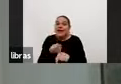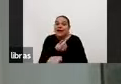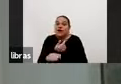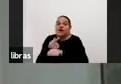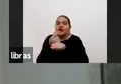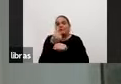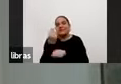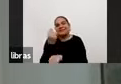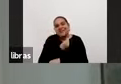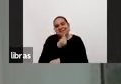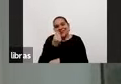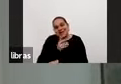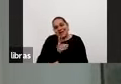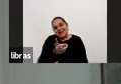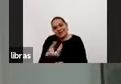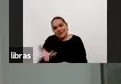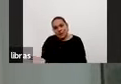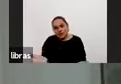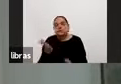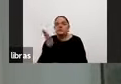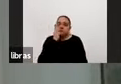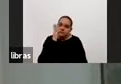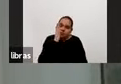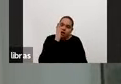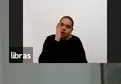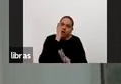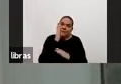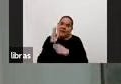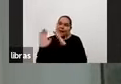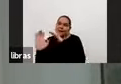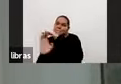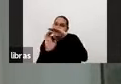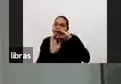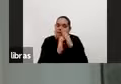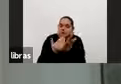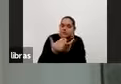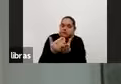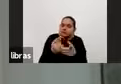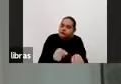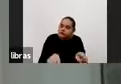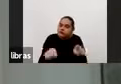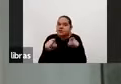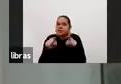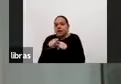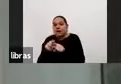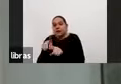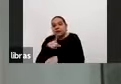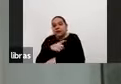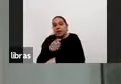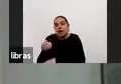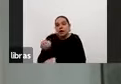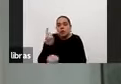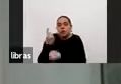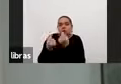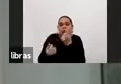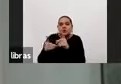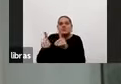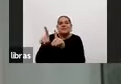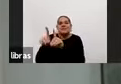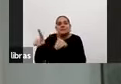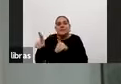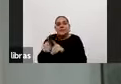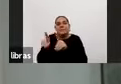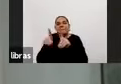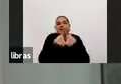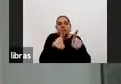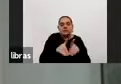gente sabe que as empresas estão voltando aos poucos e alguns setores não voltaram, quer dizer, você pode voltar do ponto de vista de estar